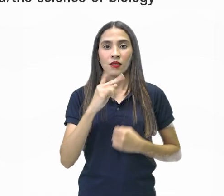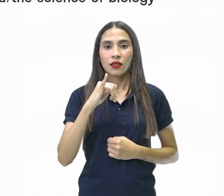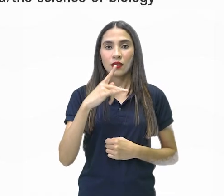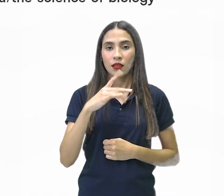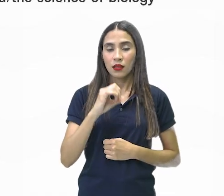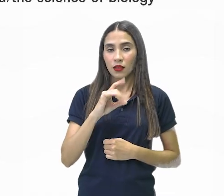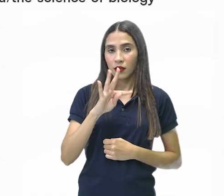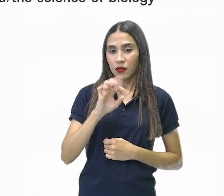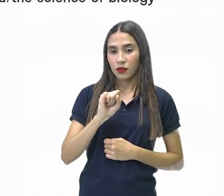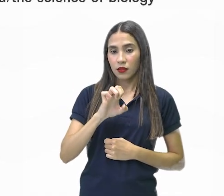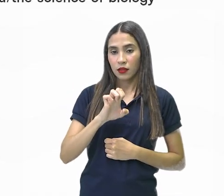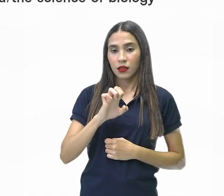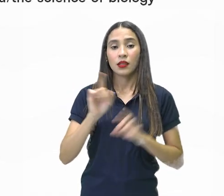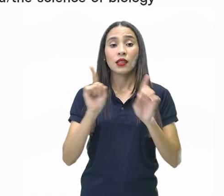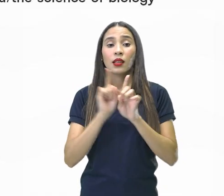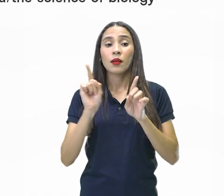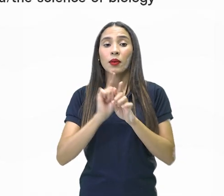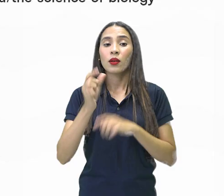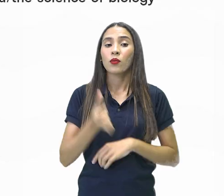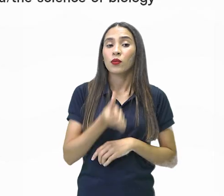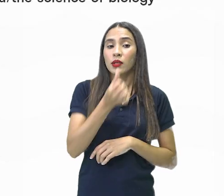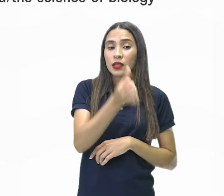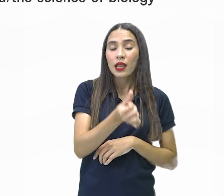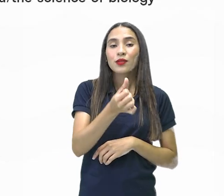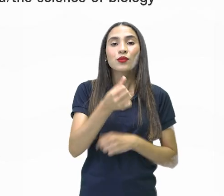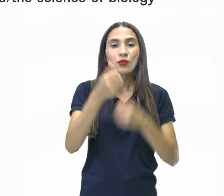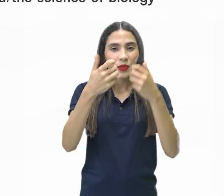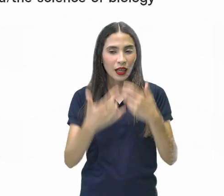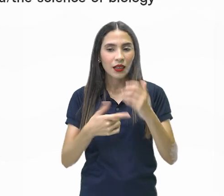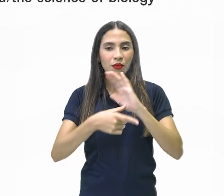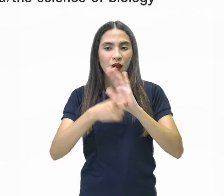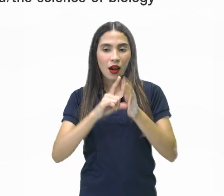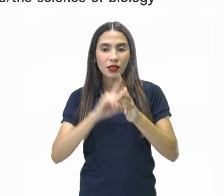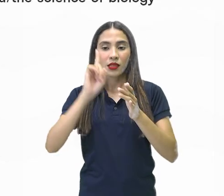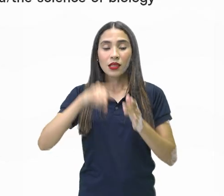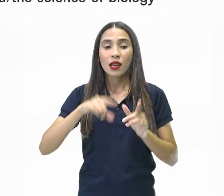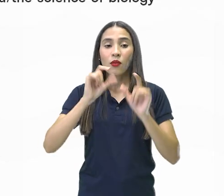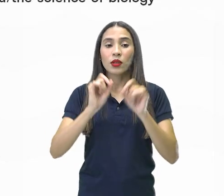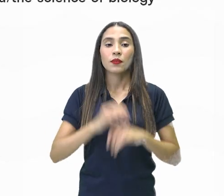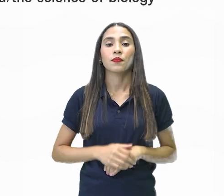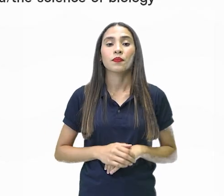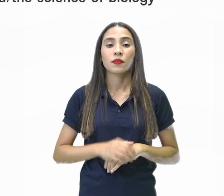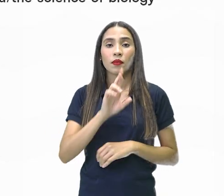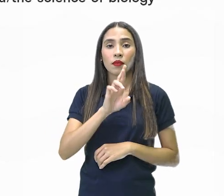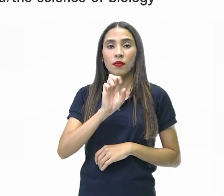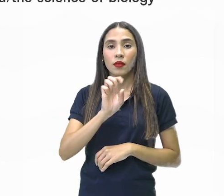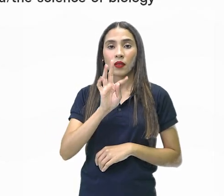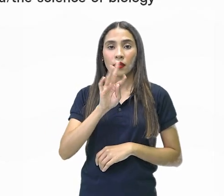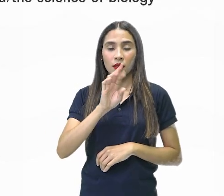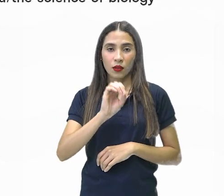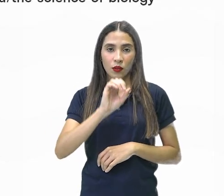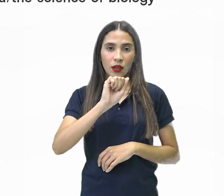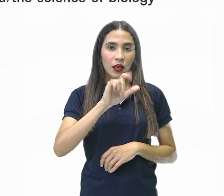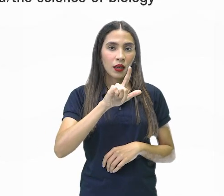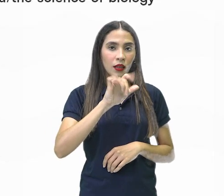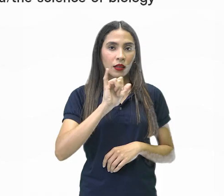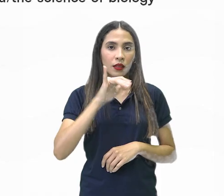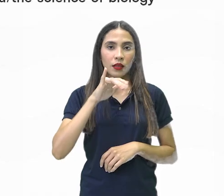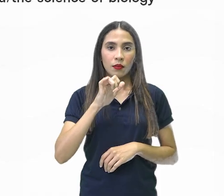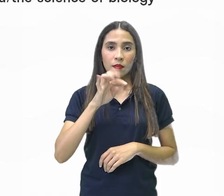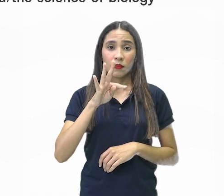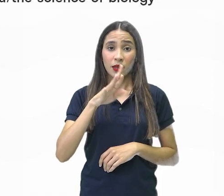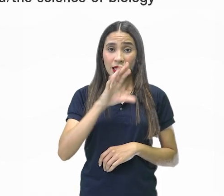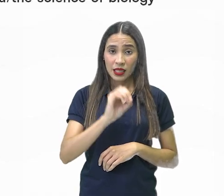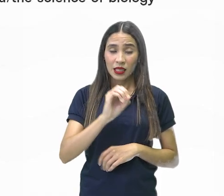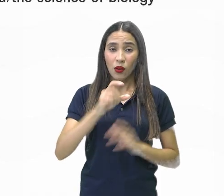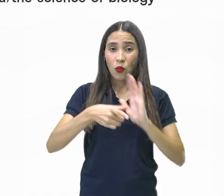hipótese. E o sexto passo, como foi comentado lá no início, é uma retroalimentação dos